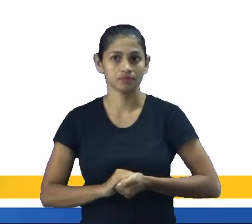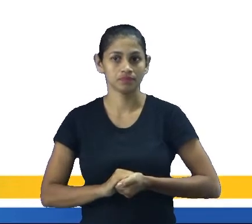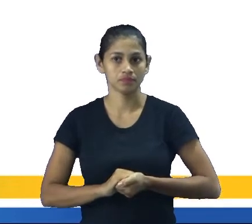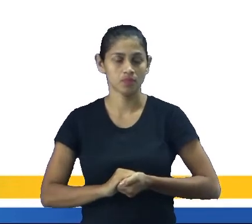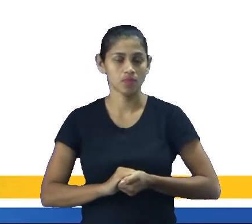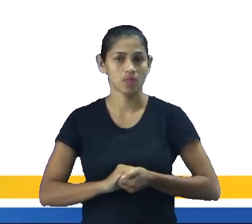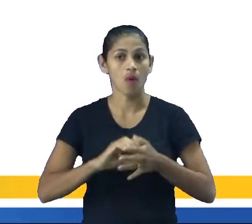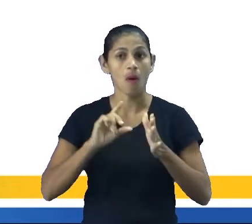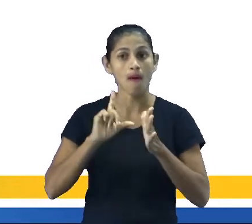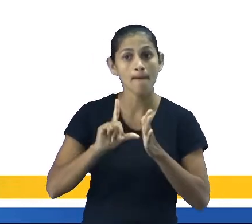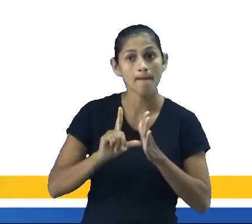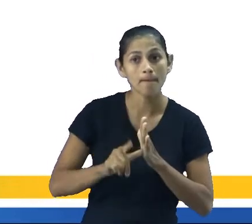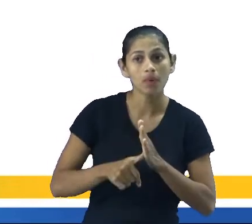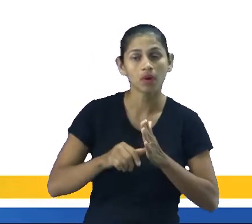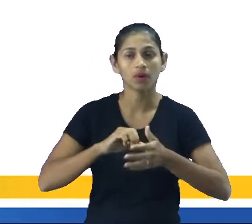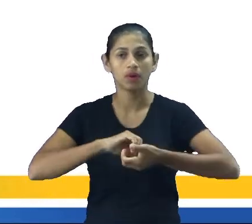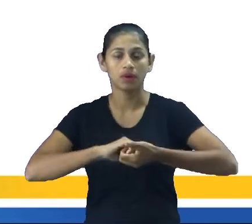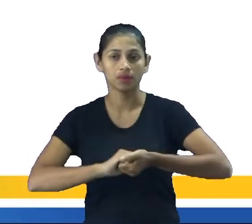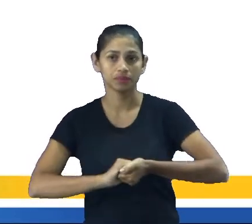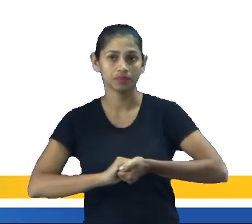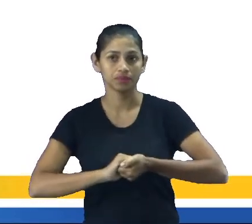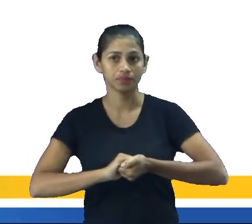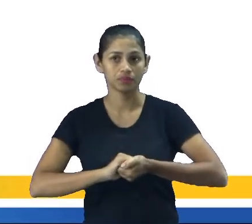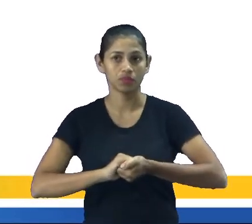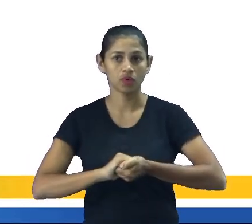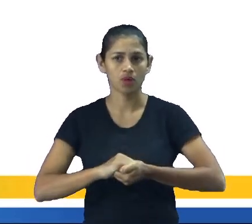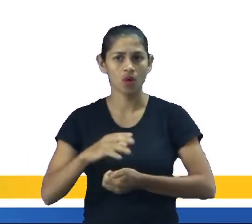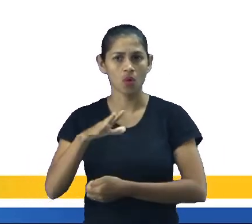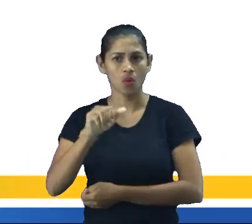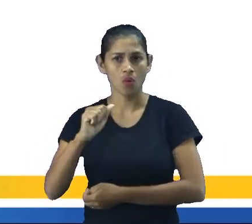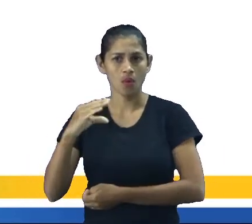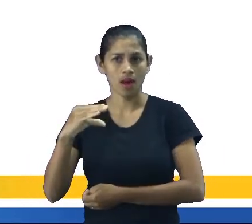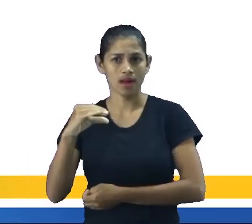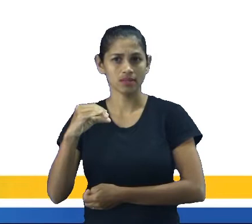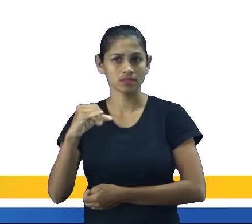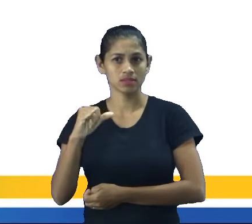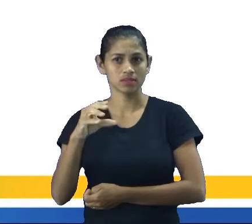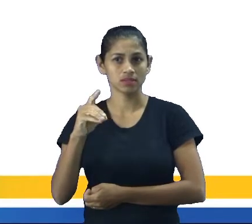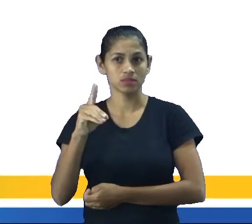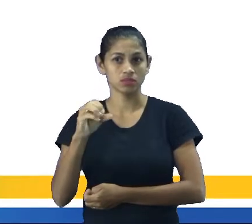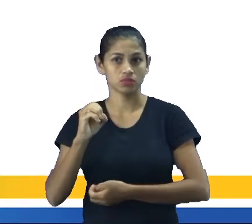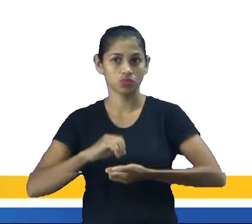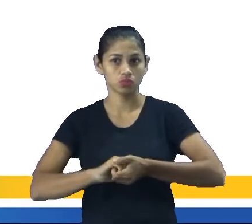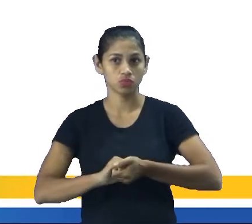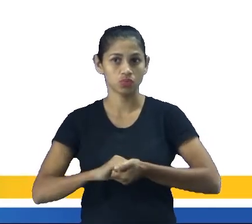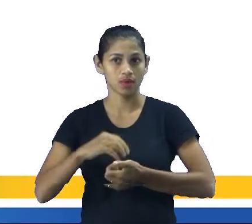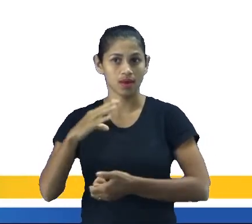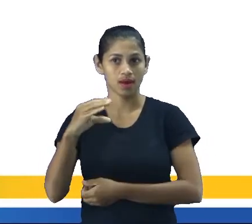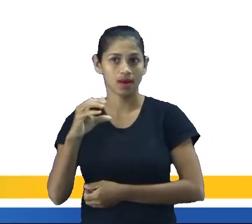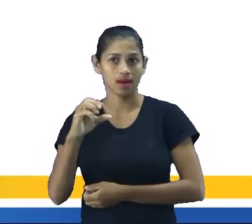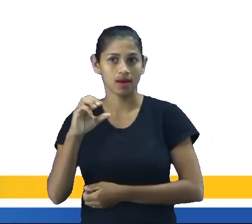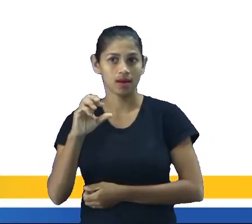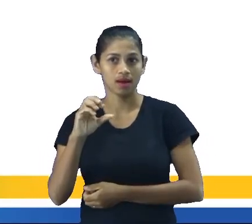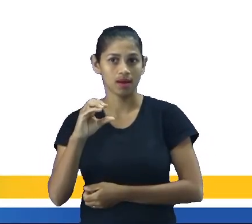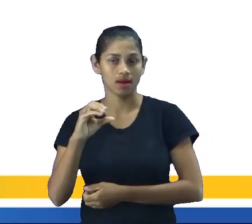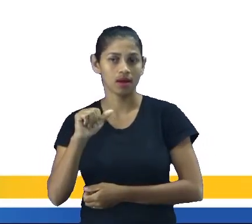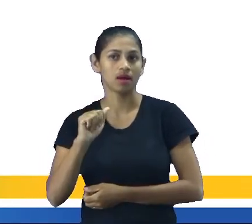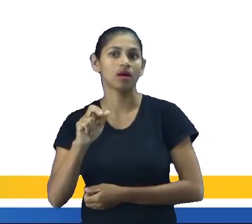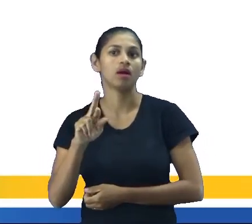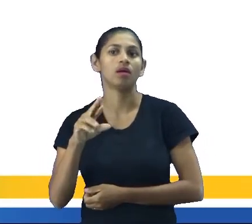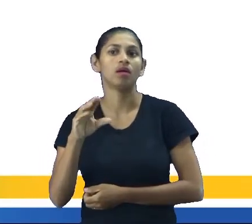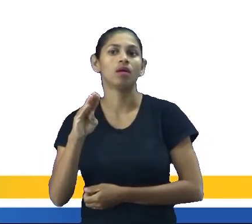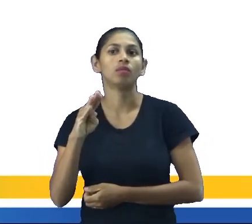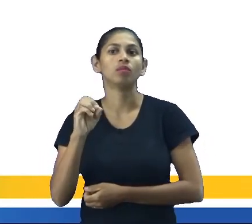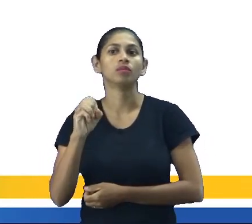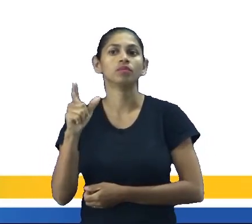função orgânica, gente, ácido carboxílico. Né? O ácido carboxílico, ele vai ter o quê? Uma carboxila aqui na